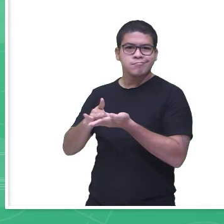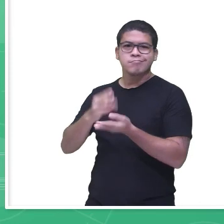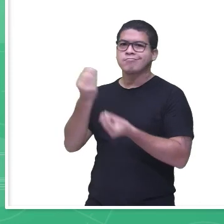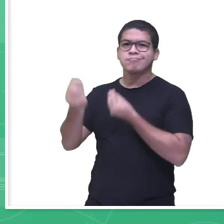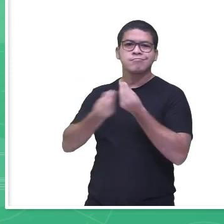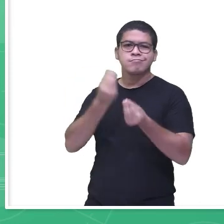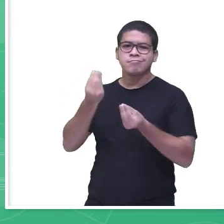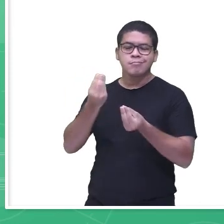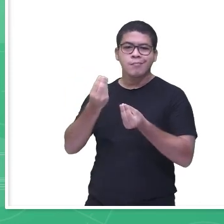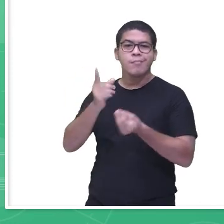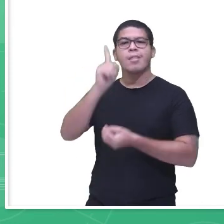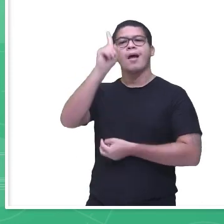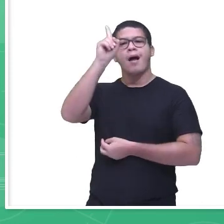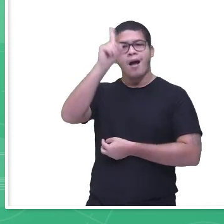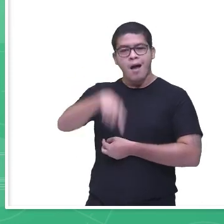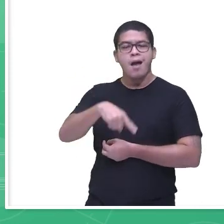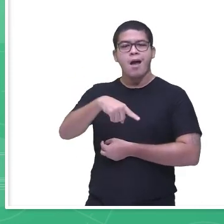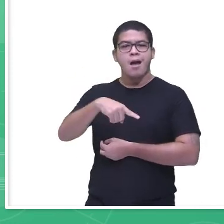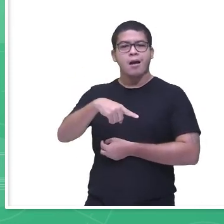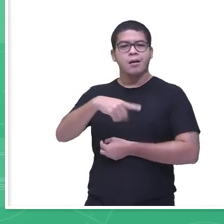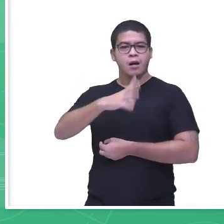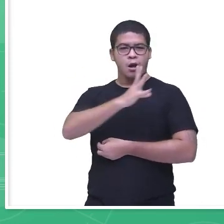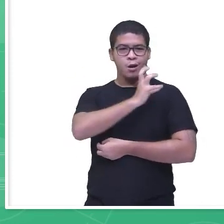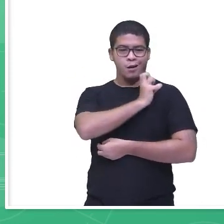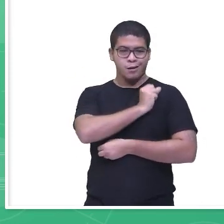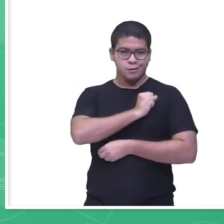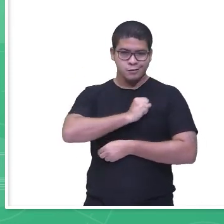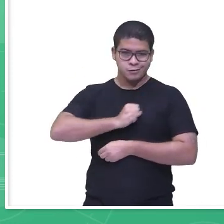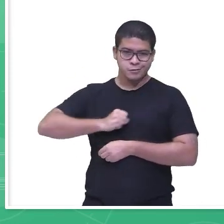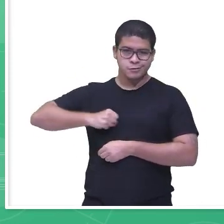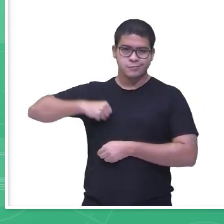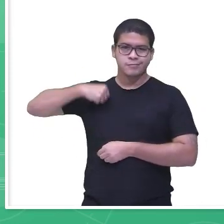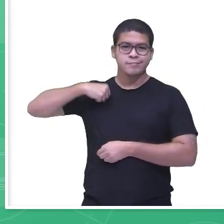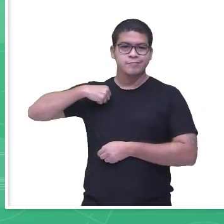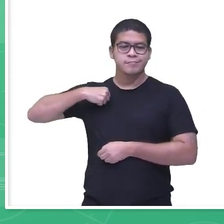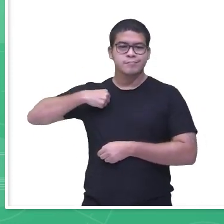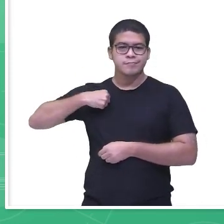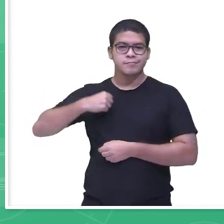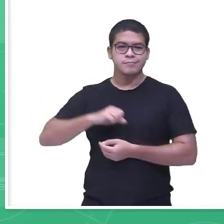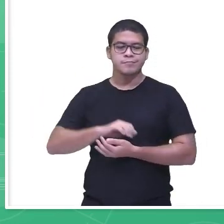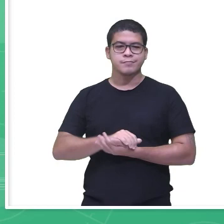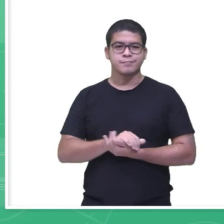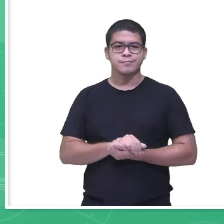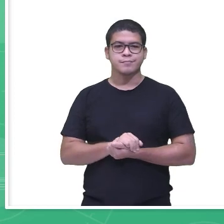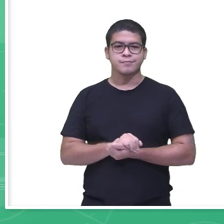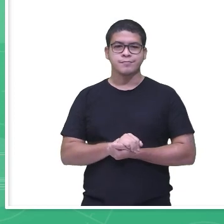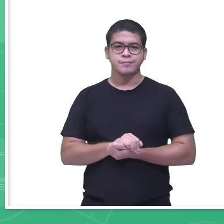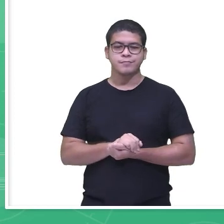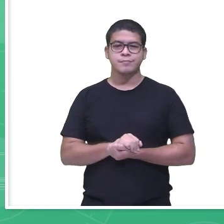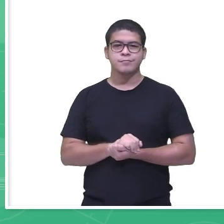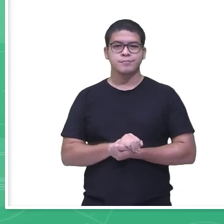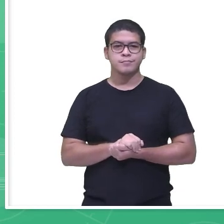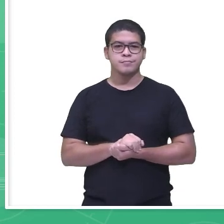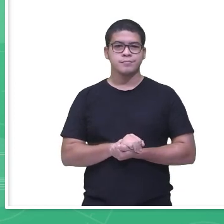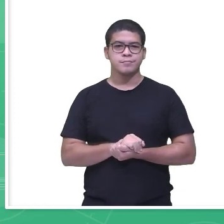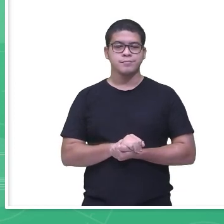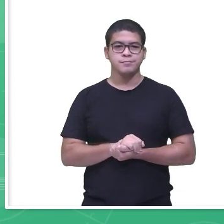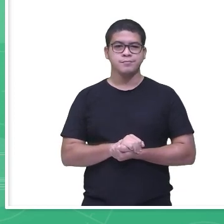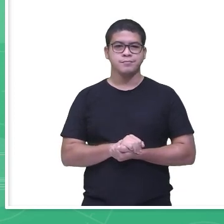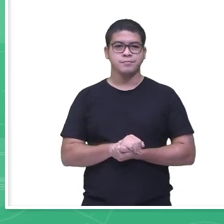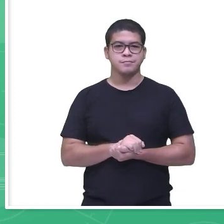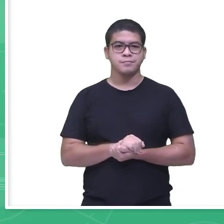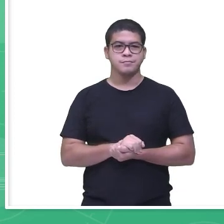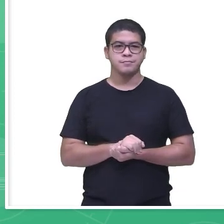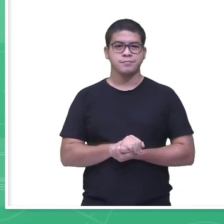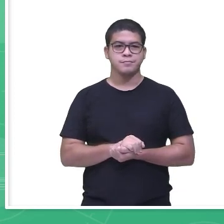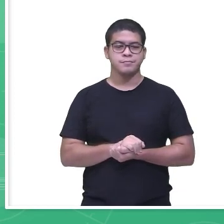uma solução para os problemas humanos, então nós estamos usando o método